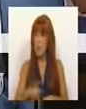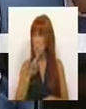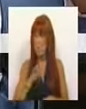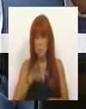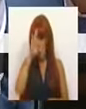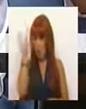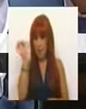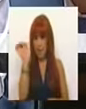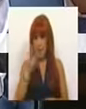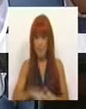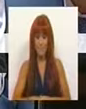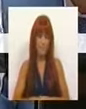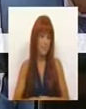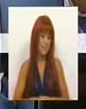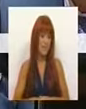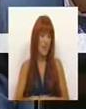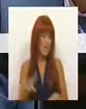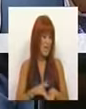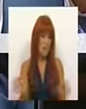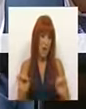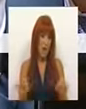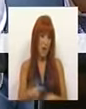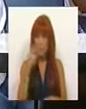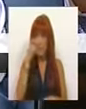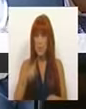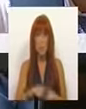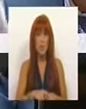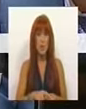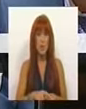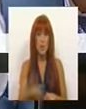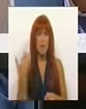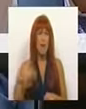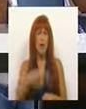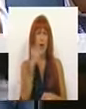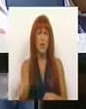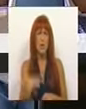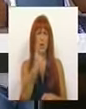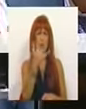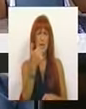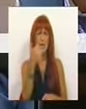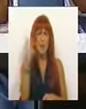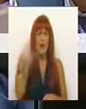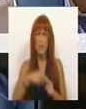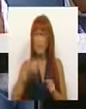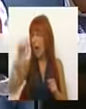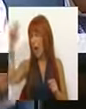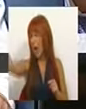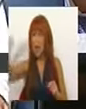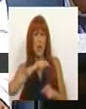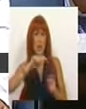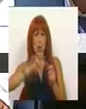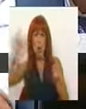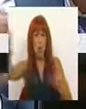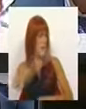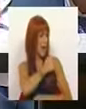aviso prévio, sem sensibilidade para pessoas que vão estar a mais de 200, 250 quilómetros longe de